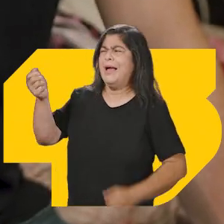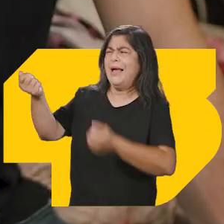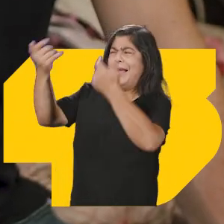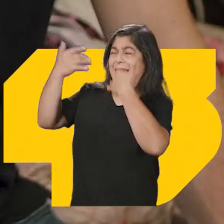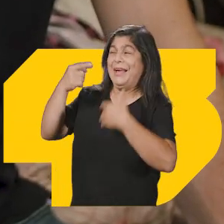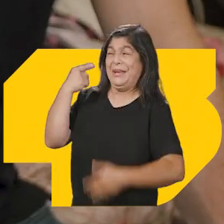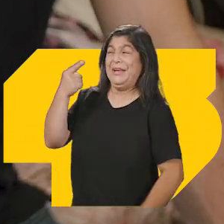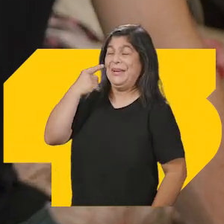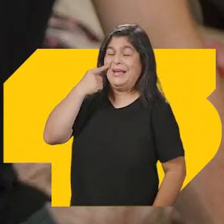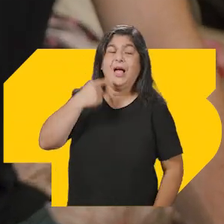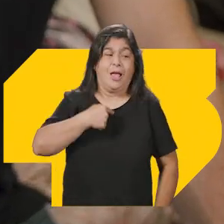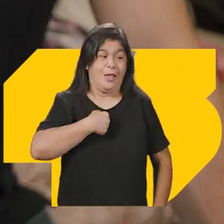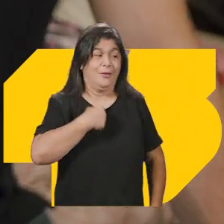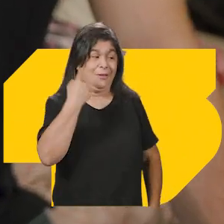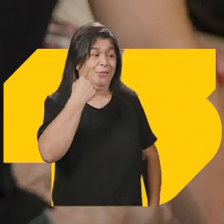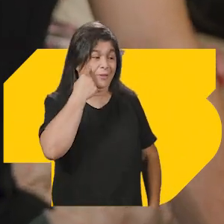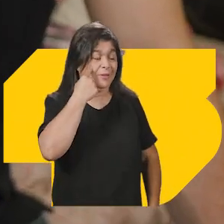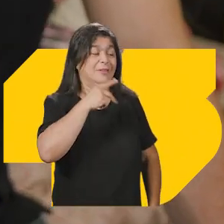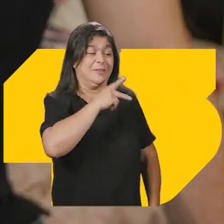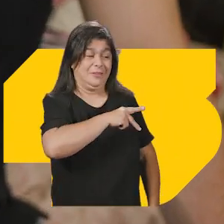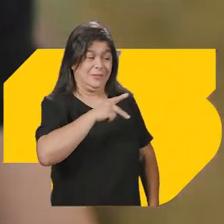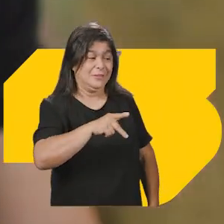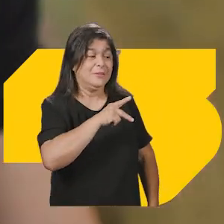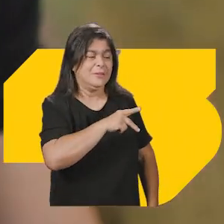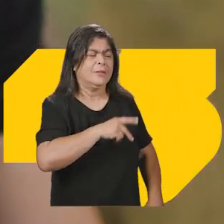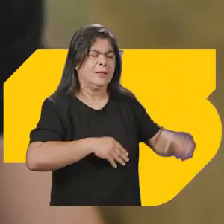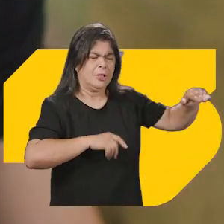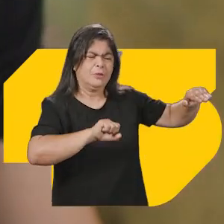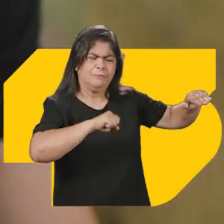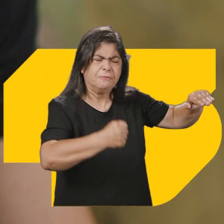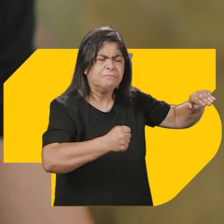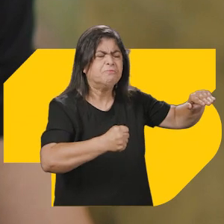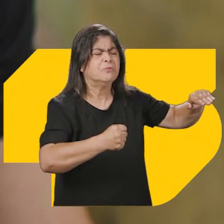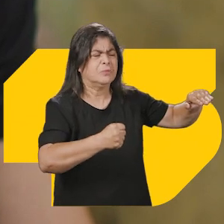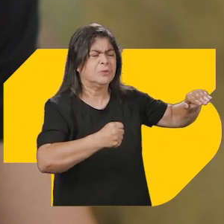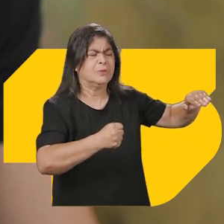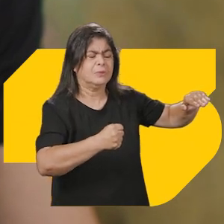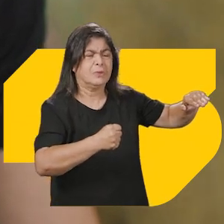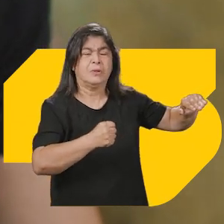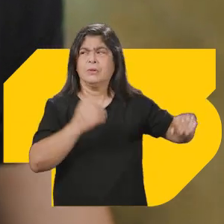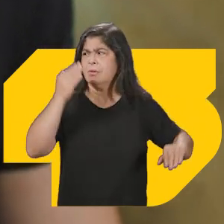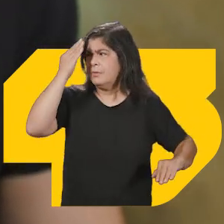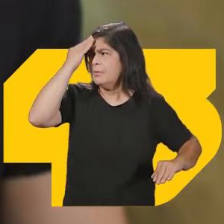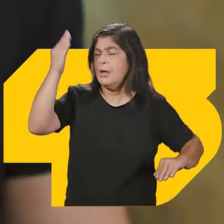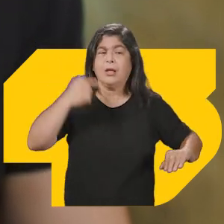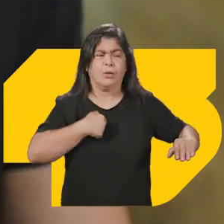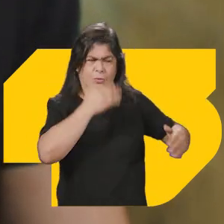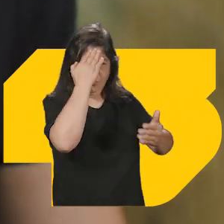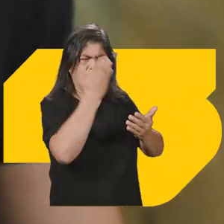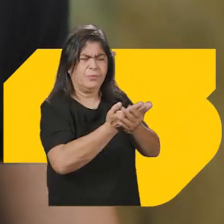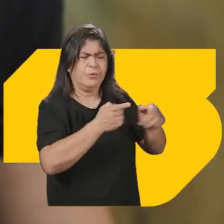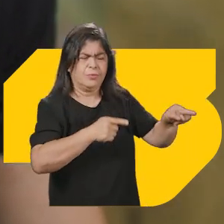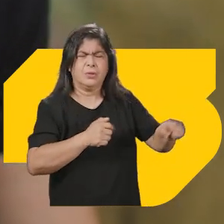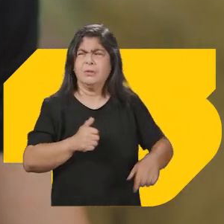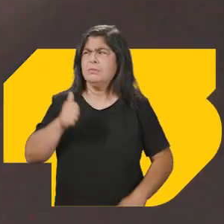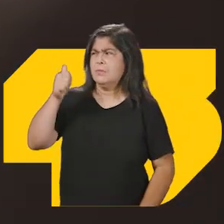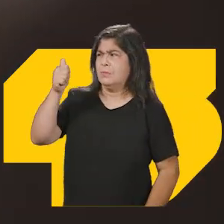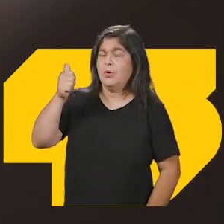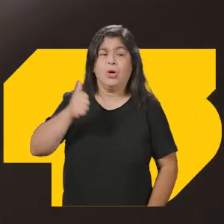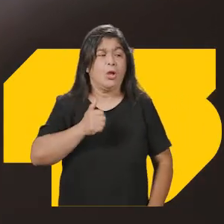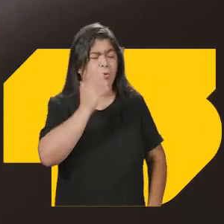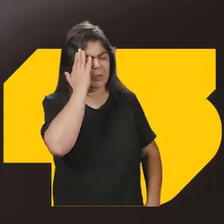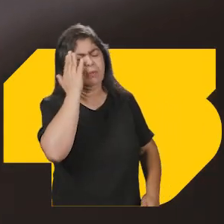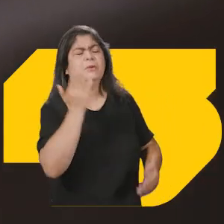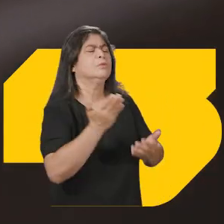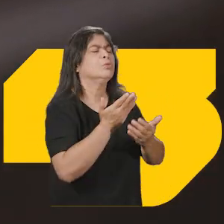que era advogado, mas... Eu sou advogado também, sou professor. Tá. Você é uma criança muito forte. Obrigada. Eu confio muito em você também. Tá bom. Eu